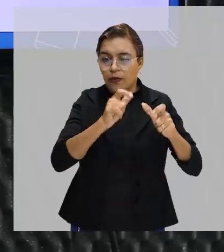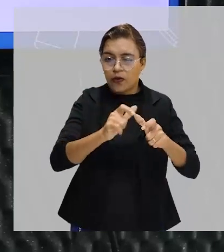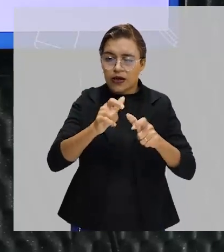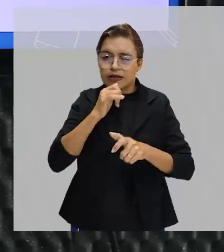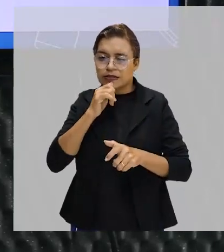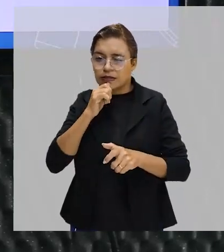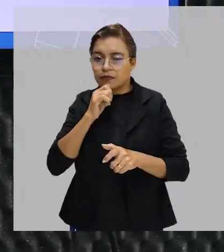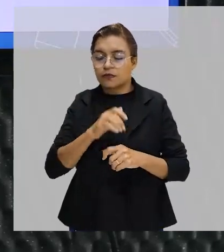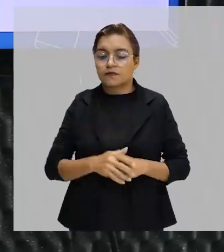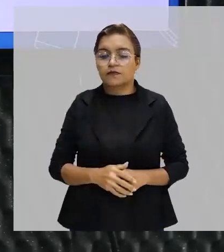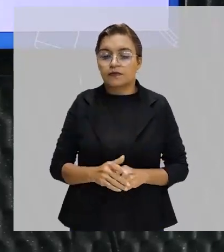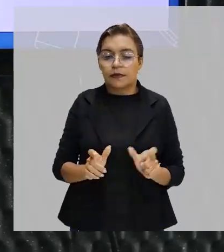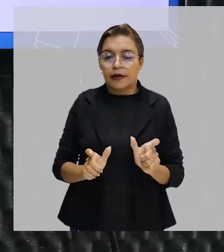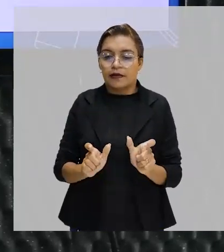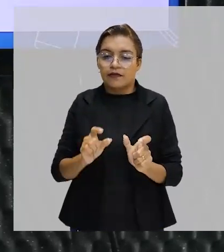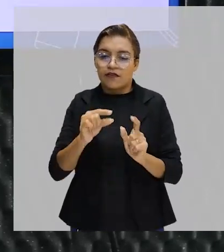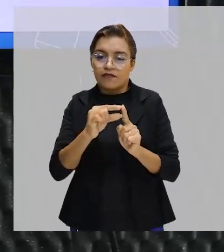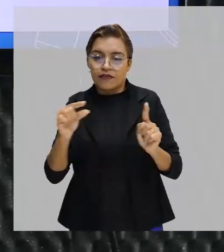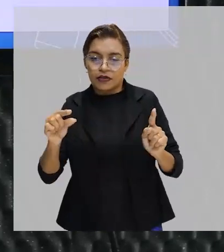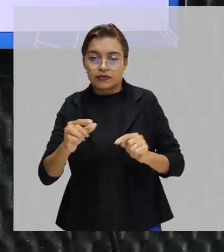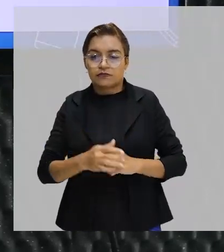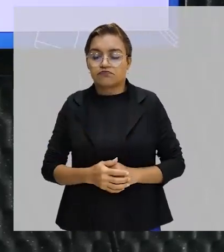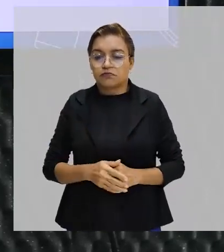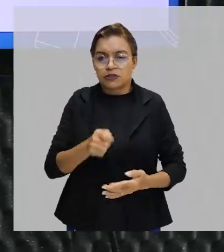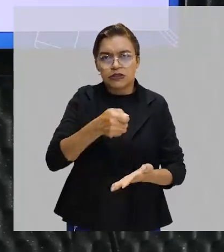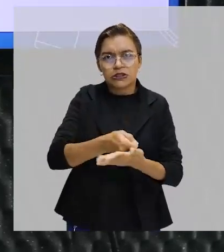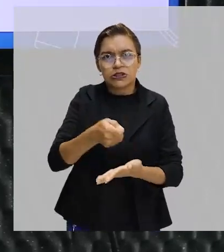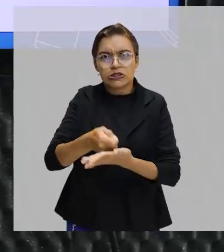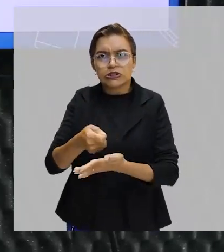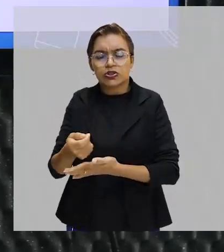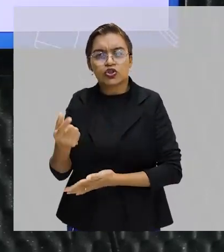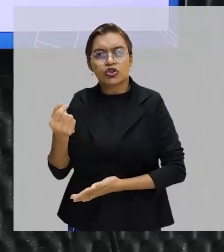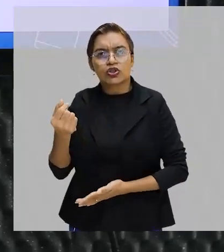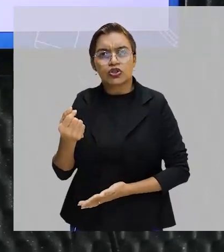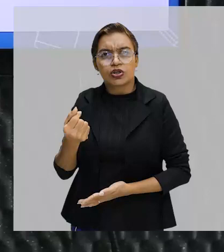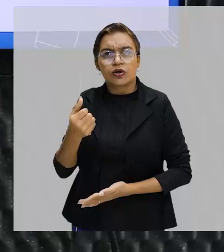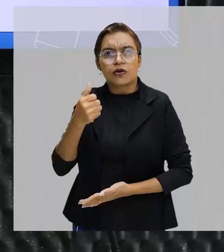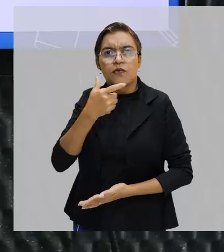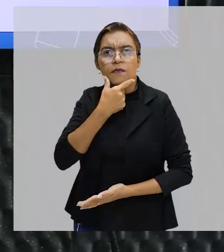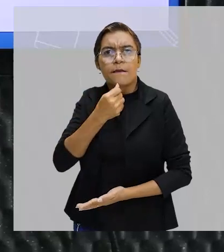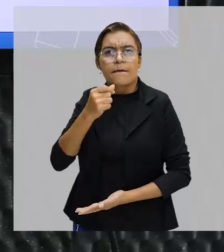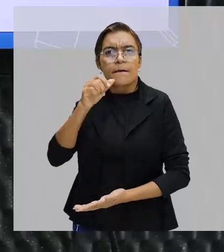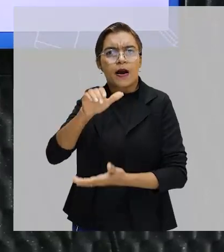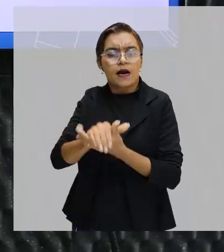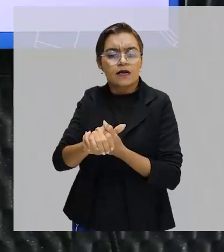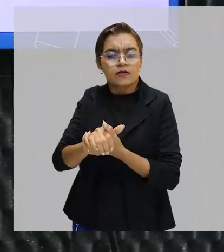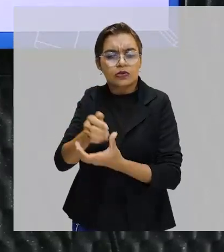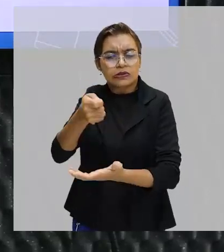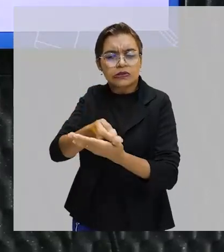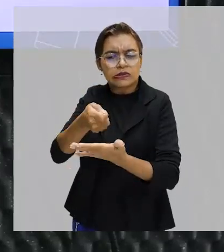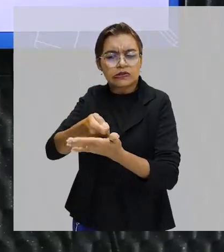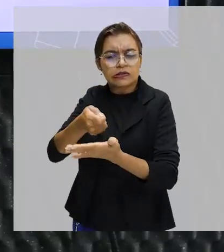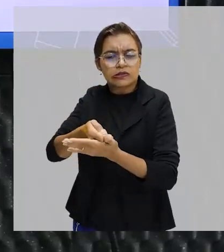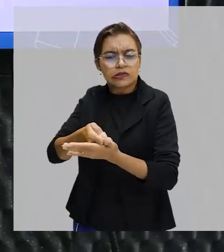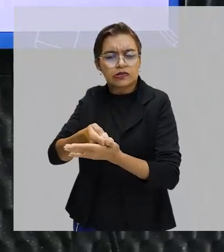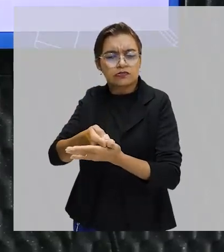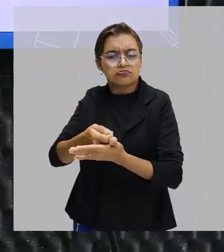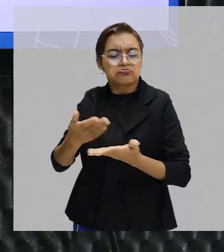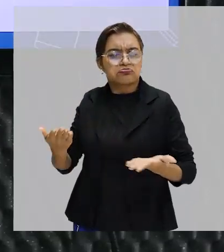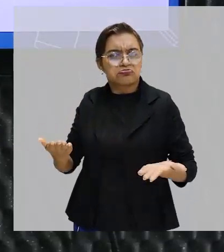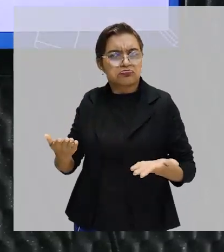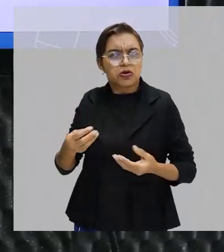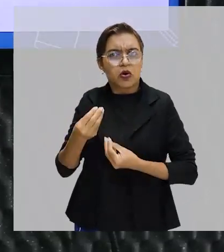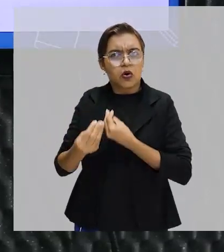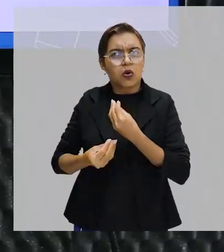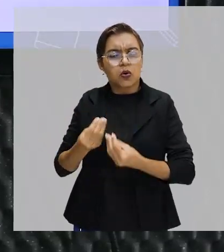do marido. O dinheiro é do marido ou apenas estava com ele esse dinheiro? Né? Então, causa aí uma ambiguidade